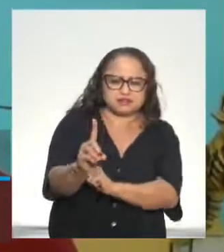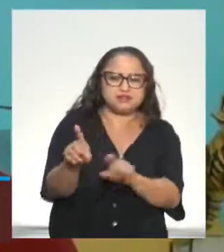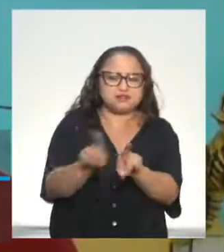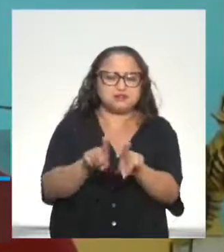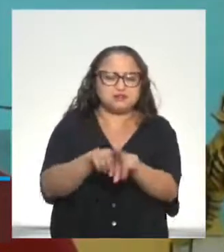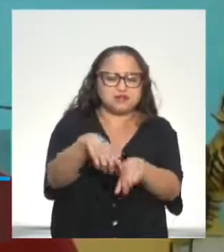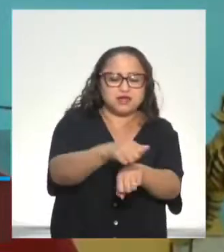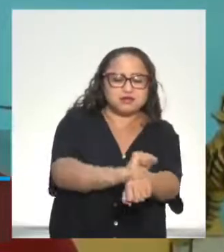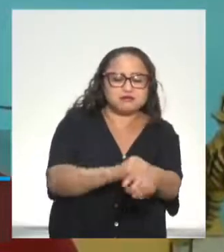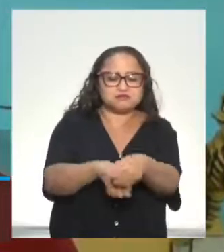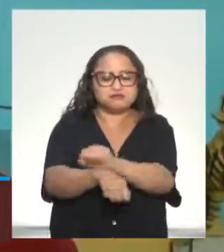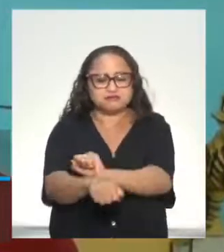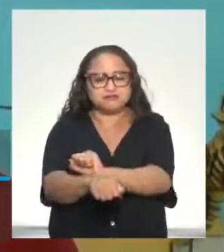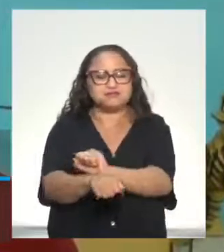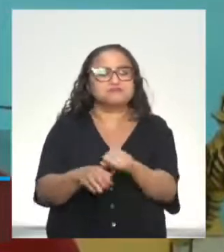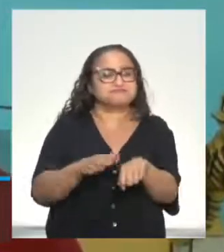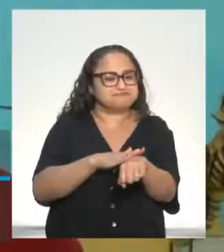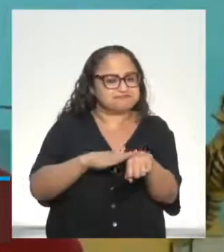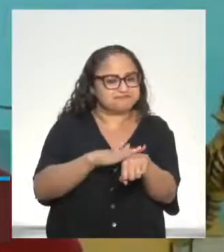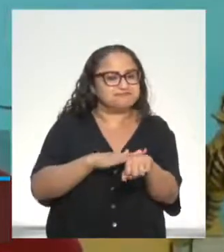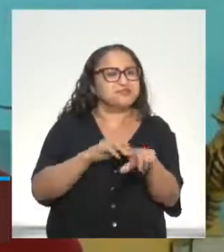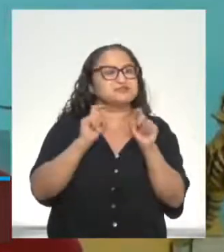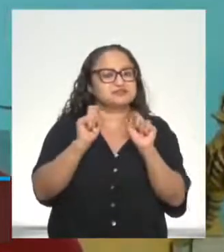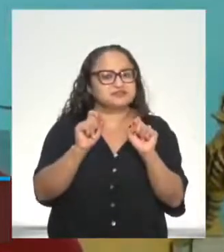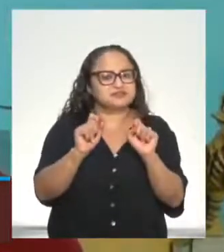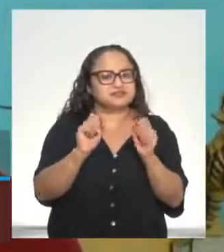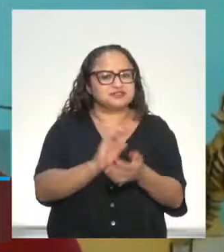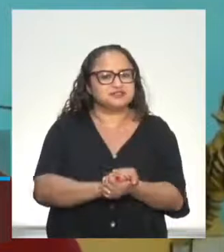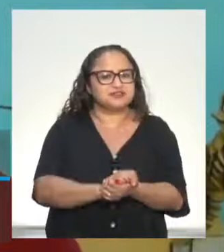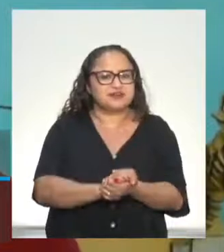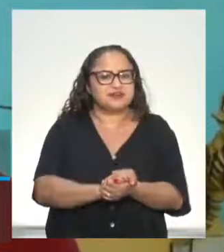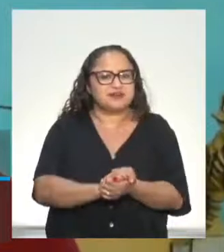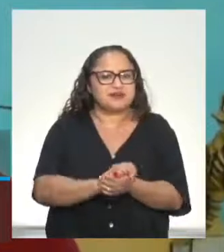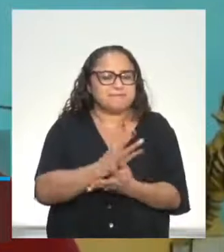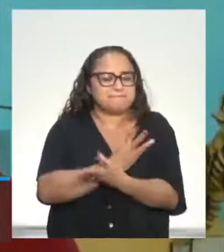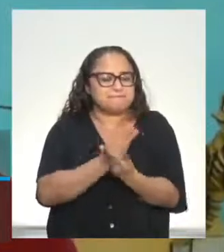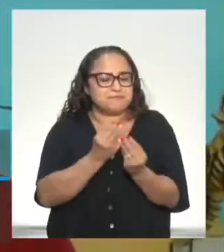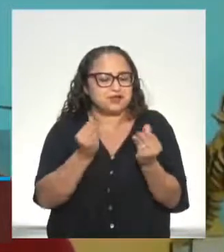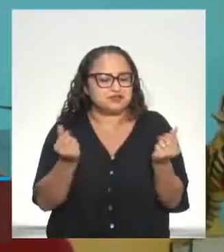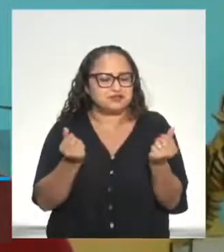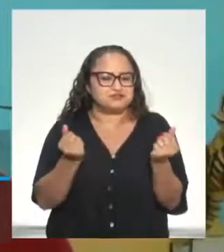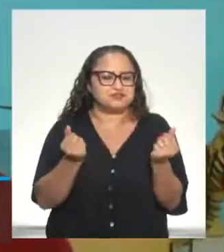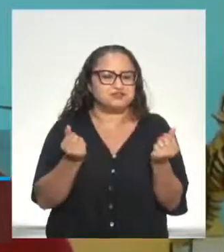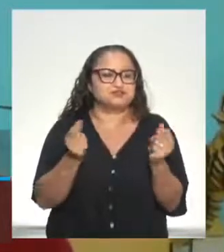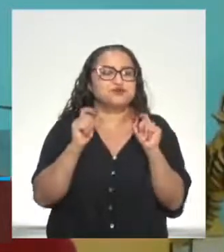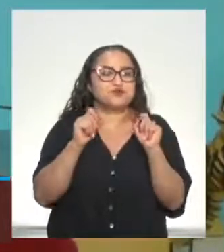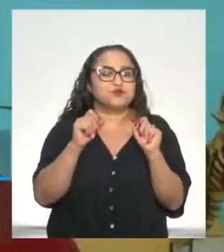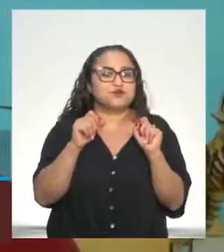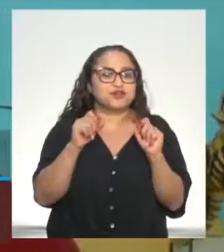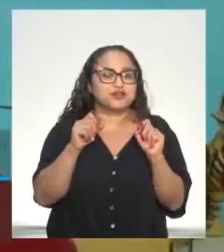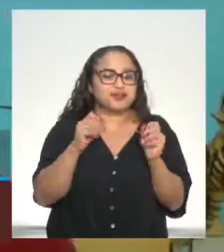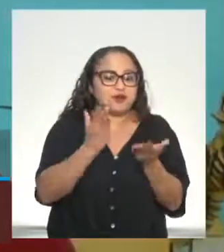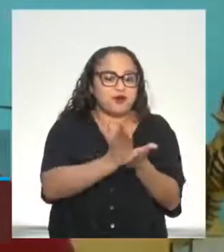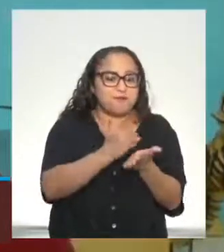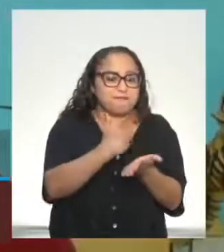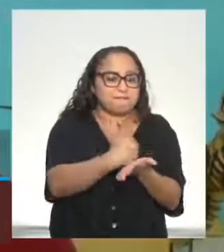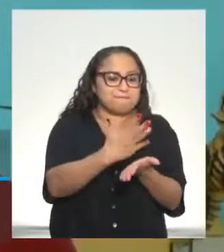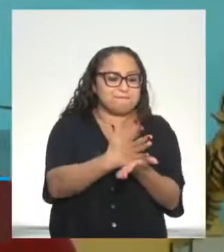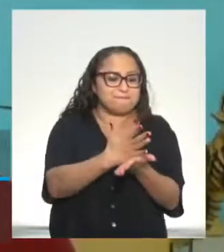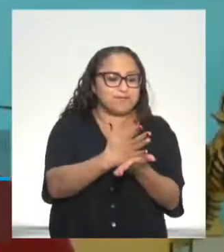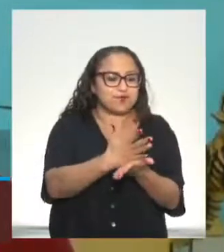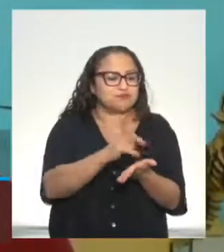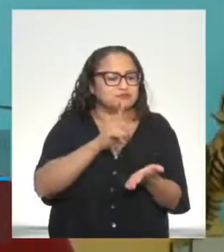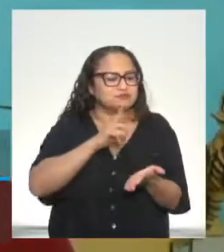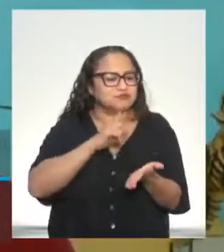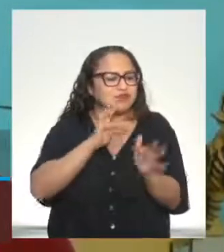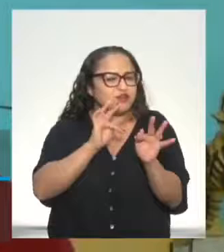daqui a pouquinho vai ter um mão na massa fantástico, tá? A cereja do bolo tá para o final. Não saia